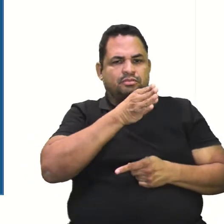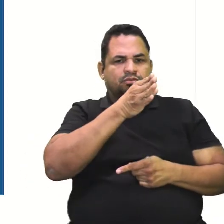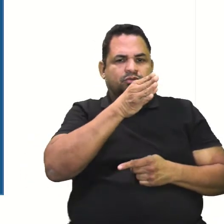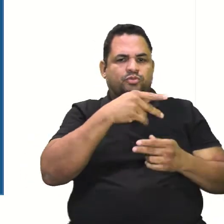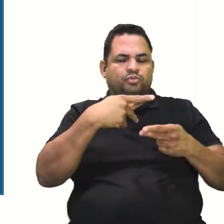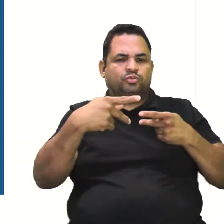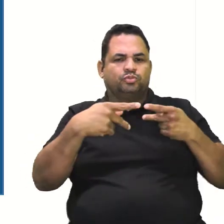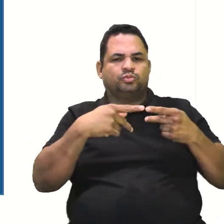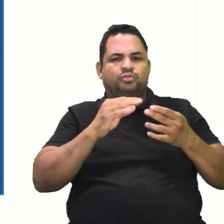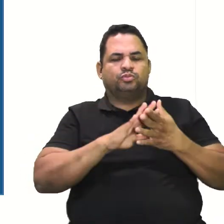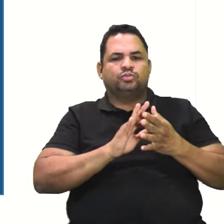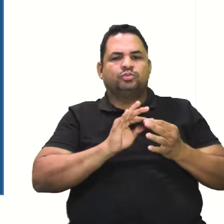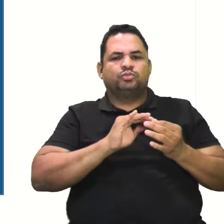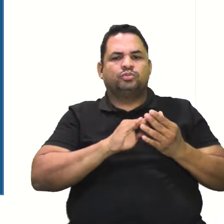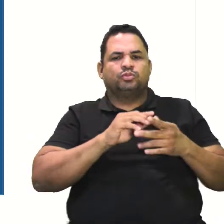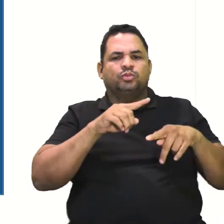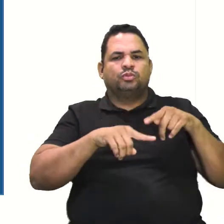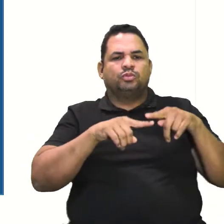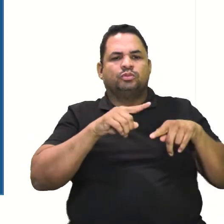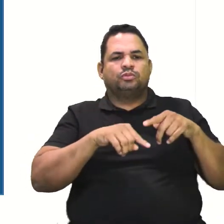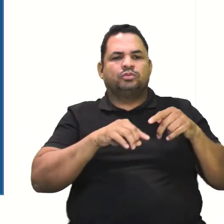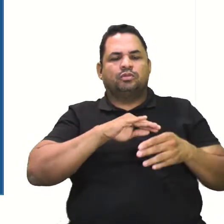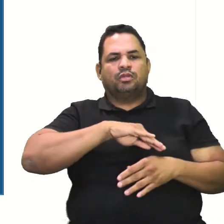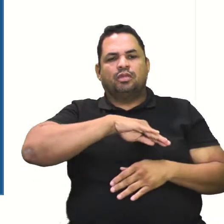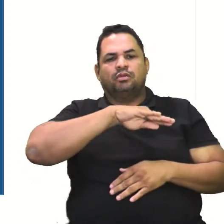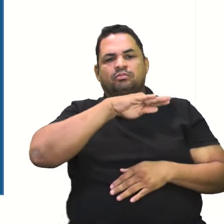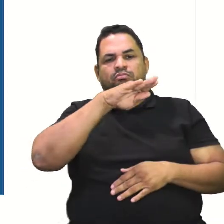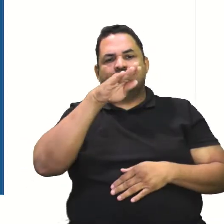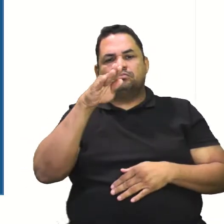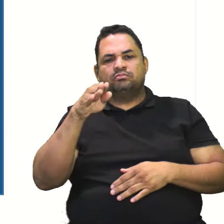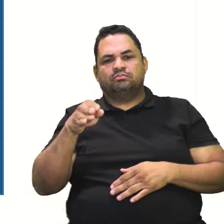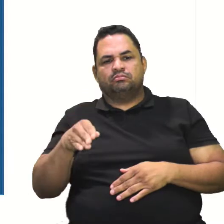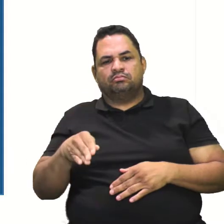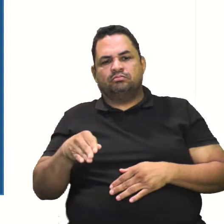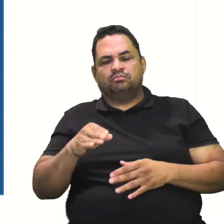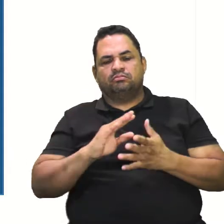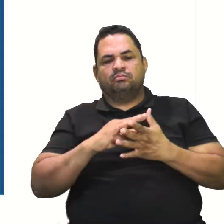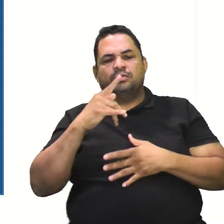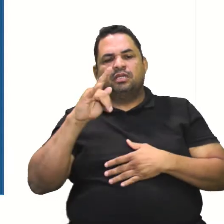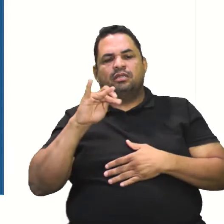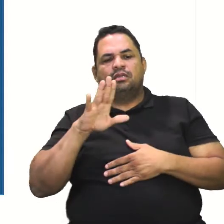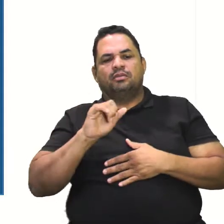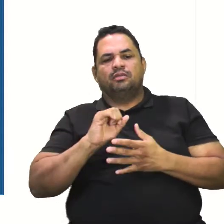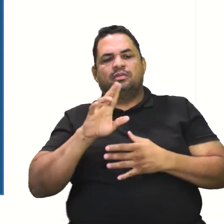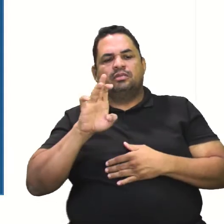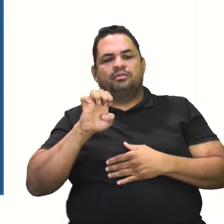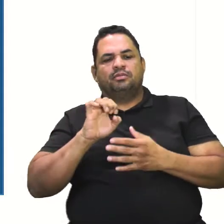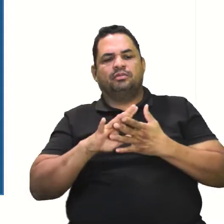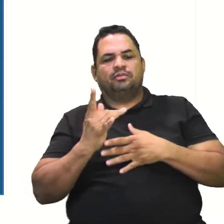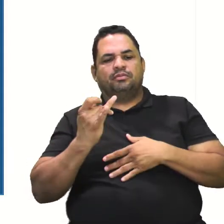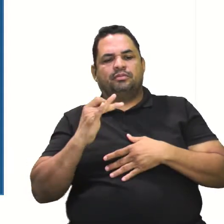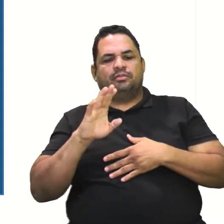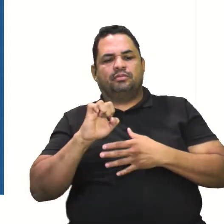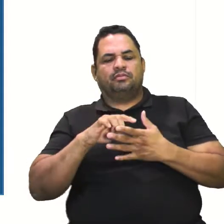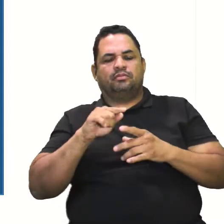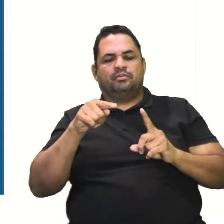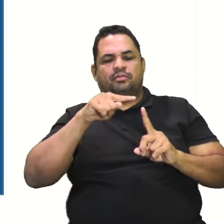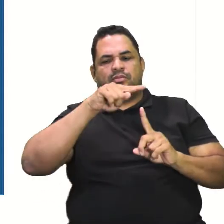livre é um arco de parábola, elipse, hipérbole